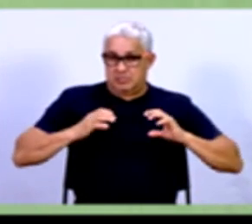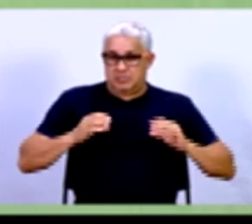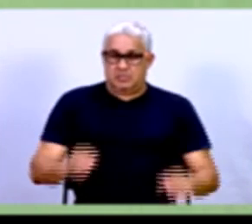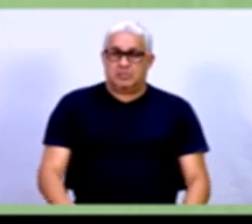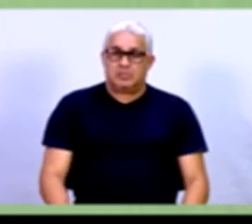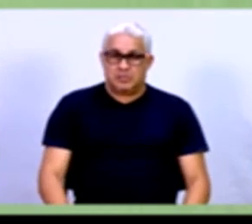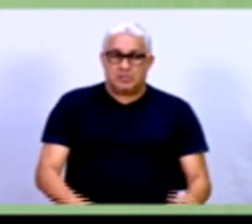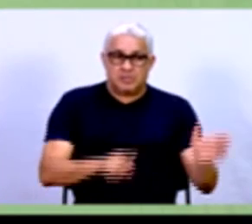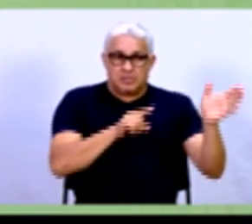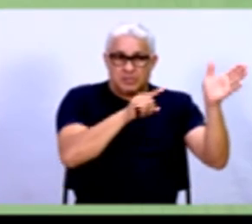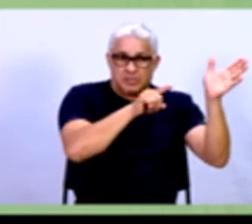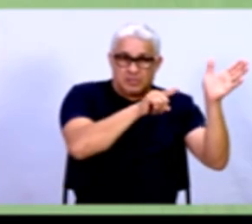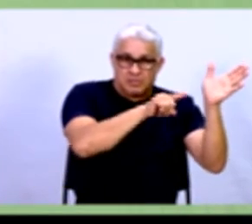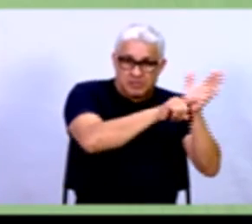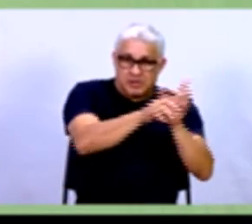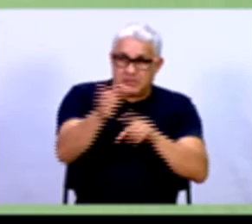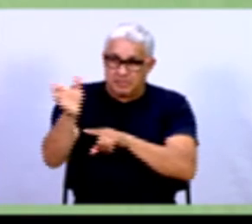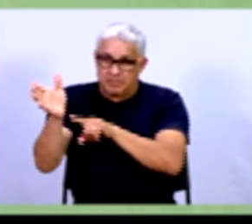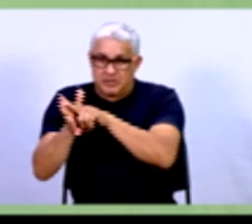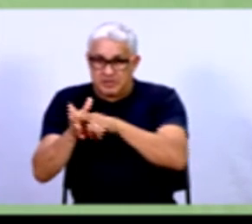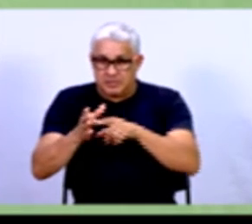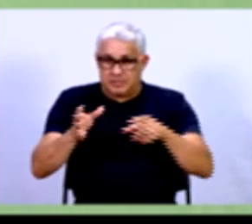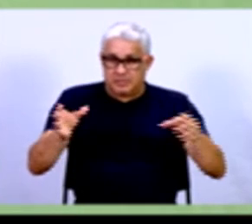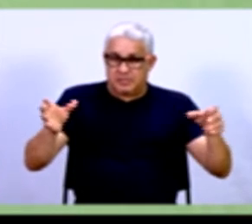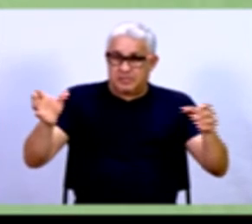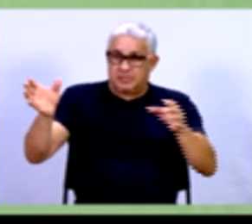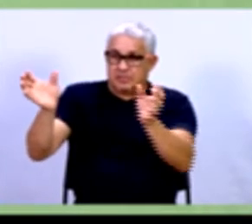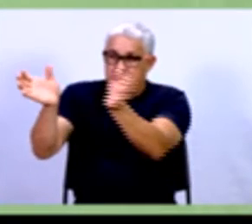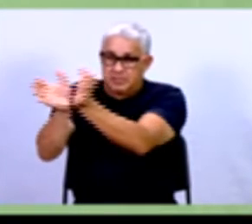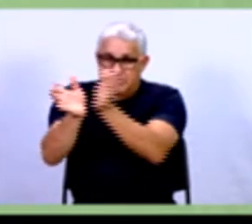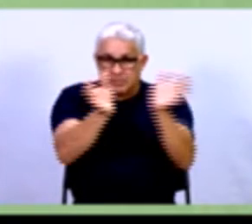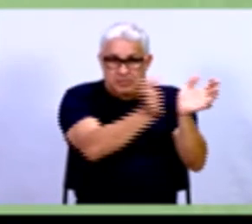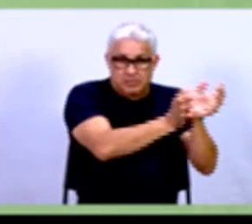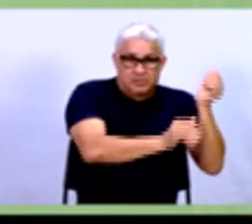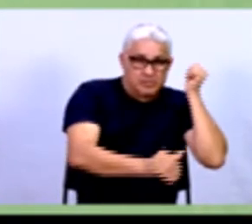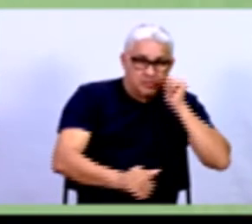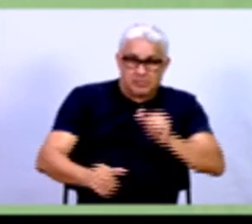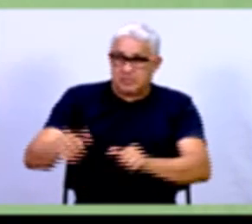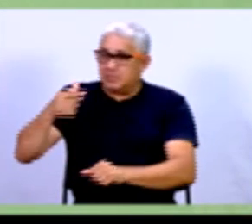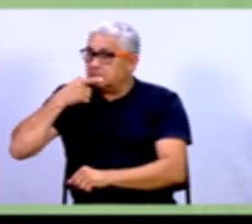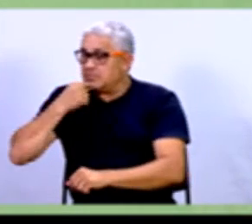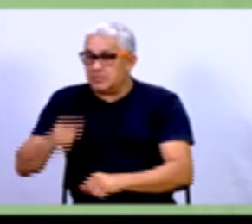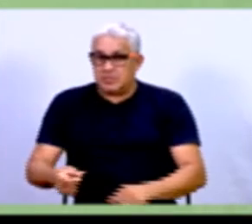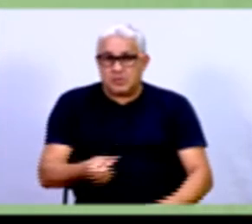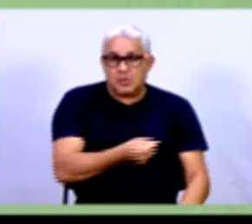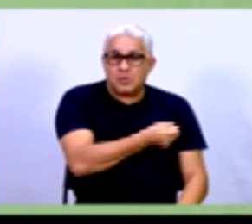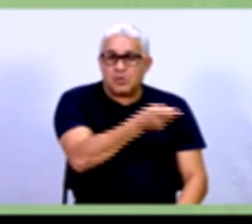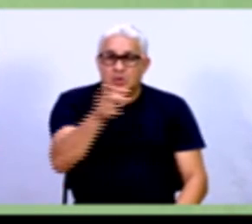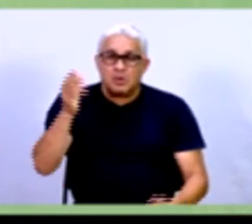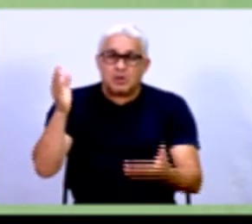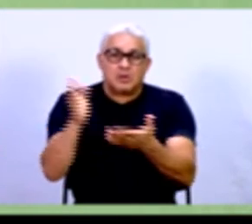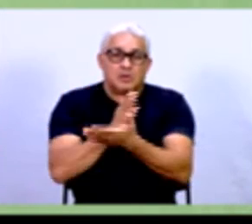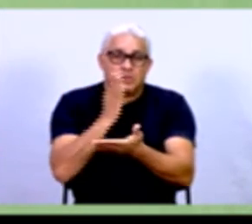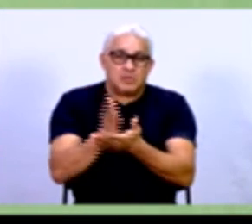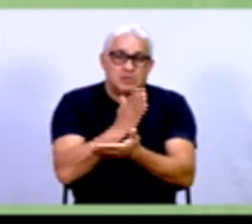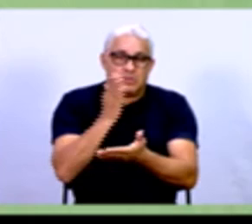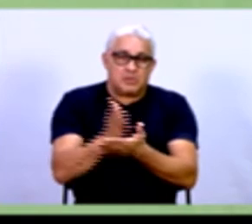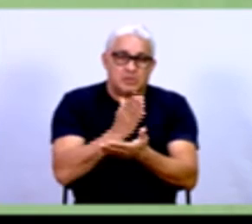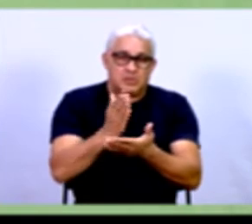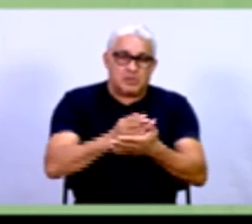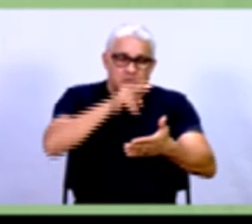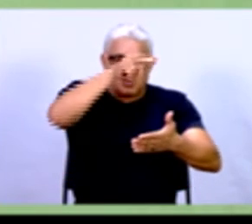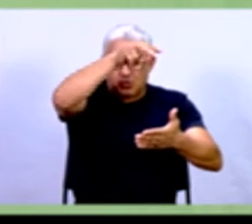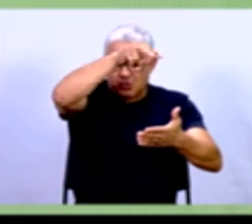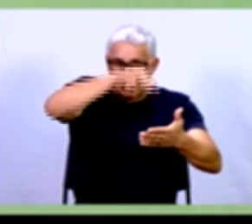para todos os participantes da pesquisa. Quantos livros você leu no último ano? Ó,